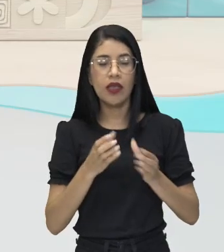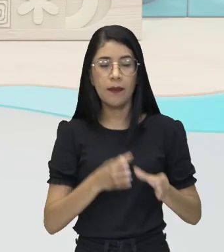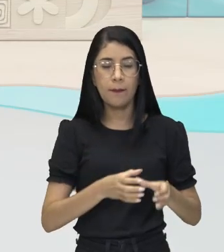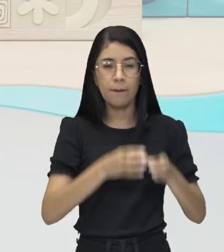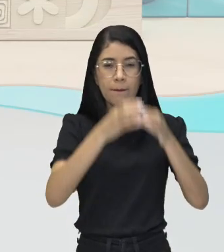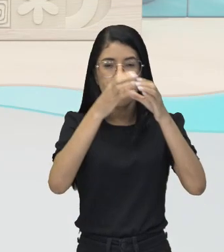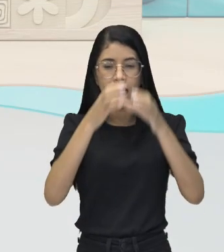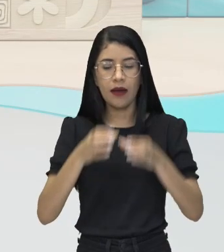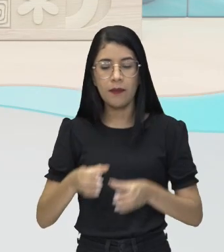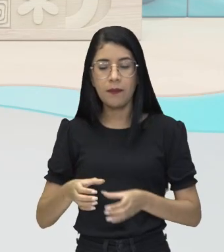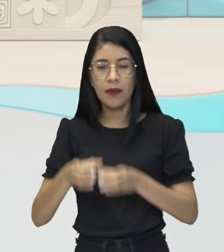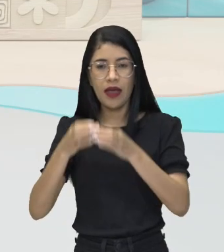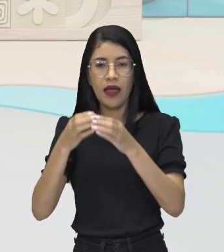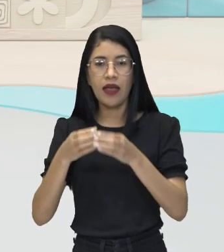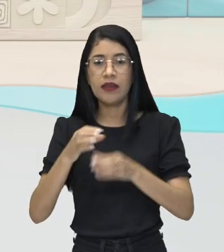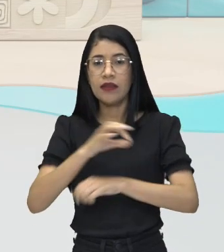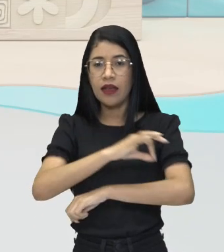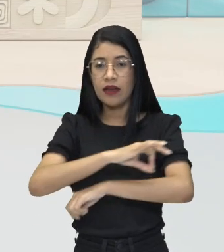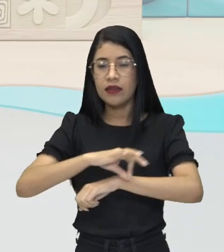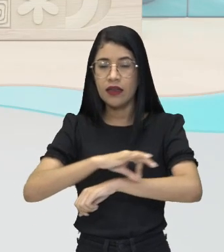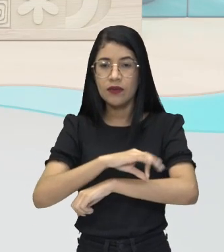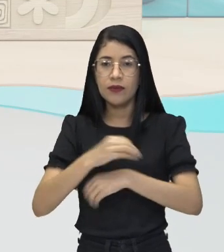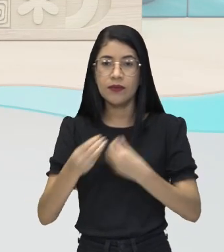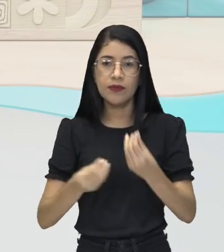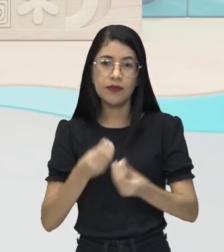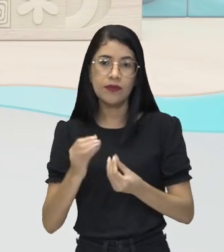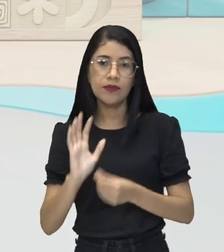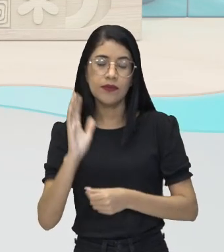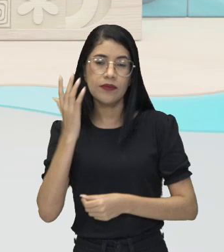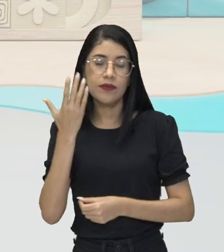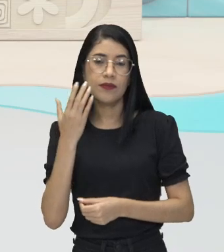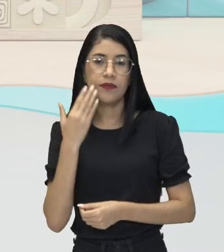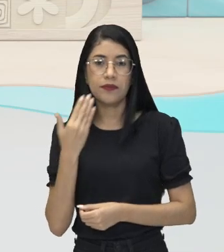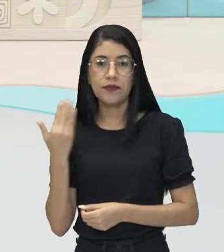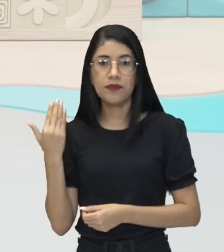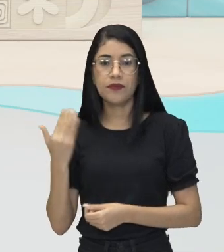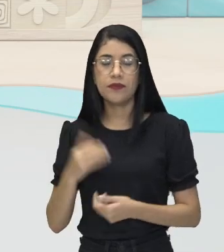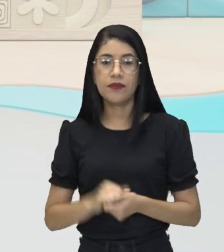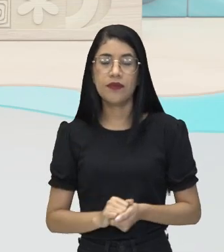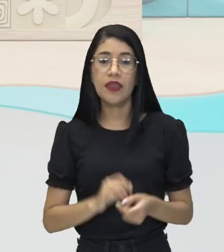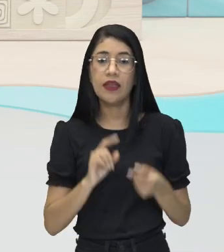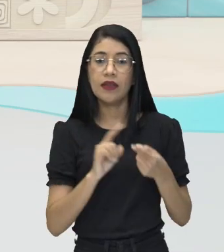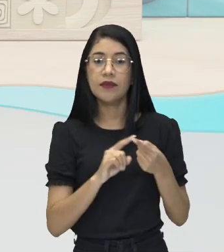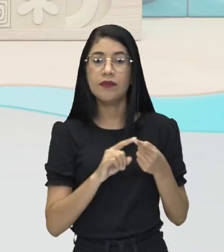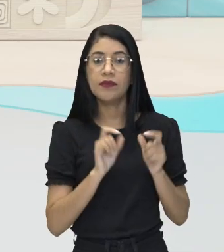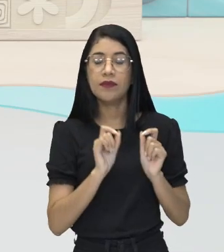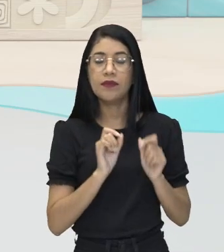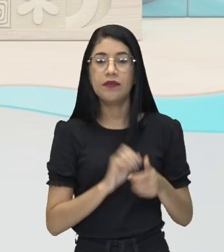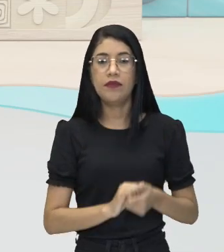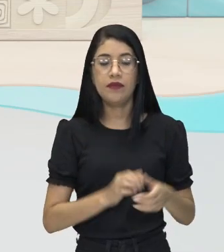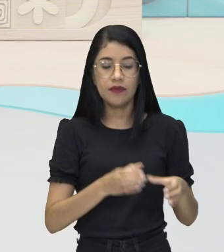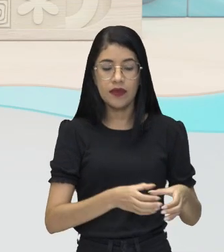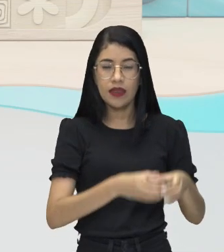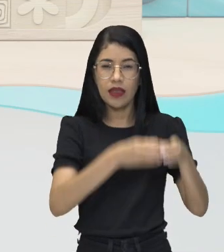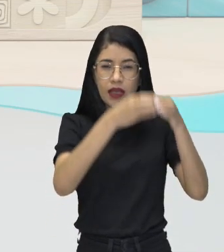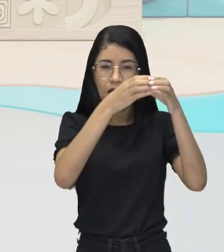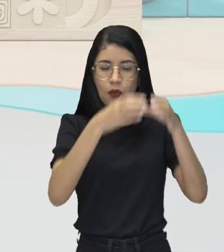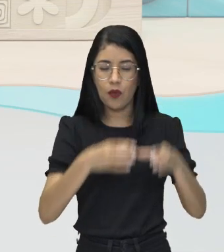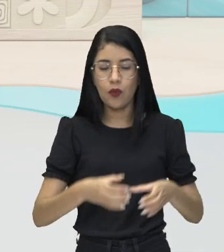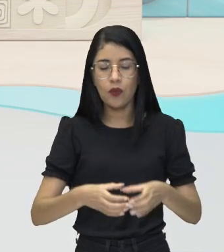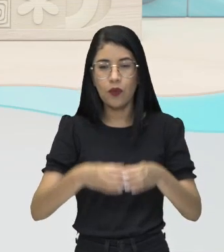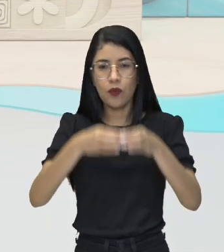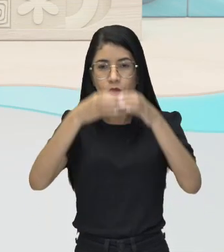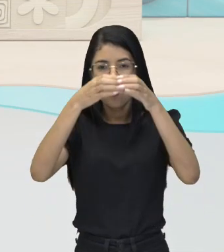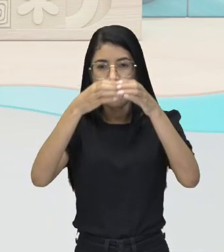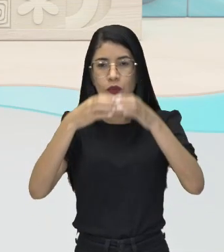na arquitetura. Então, aqui nós temos a coluna, certo? Deixa eu tirar aqui. Aqui